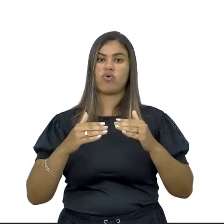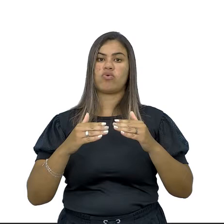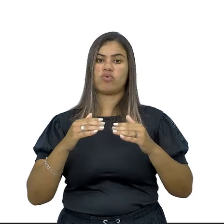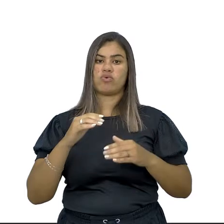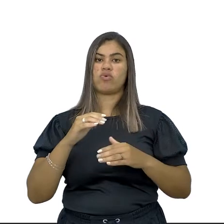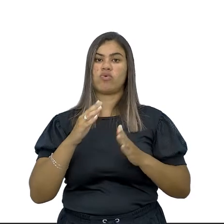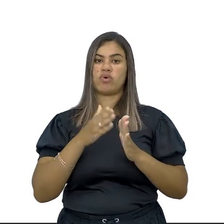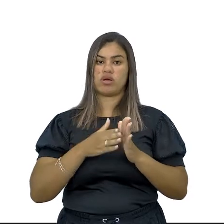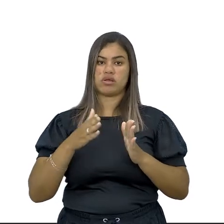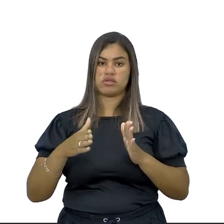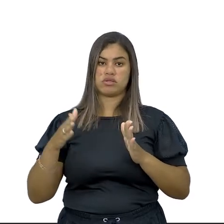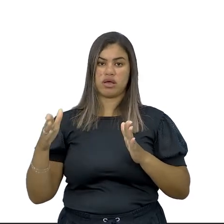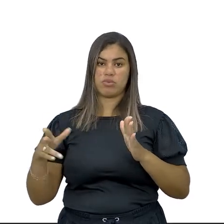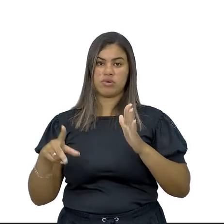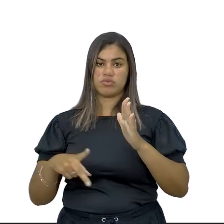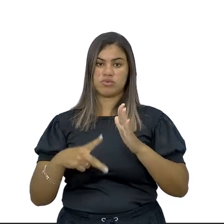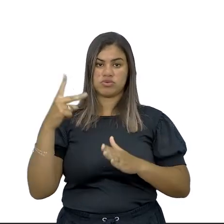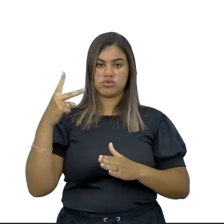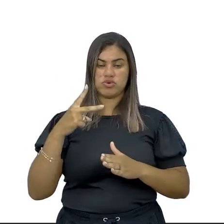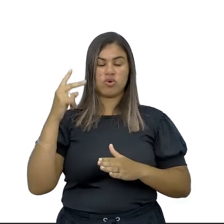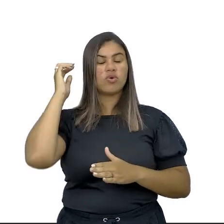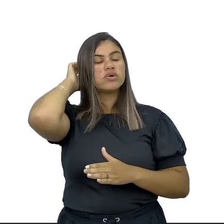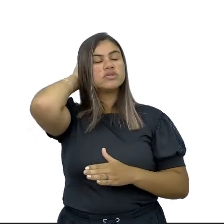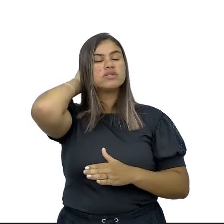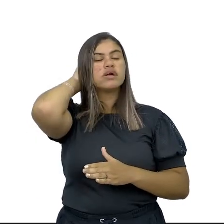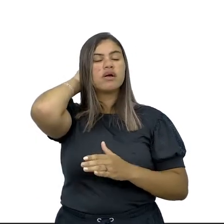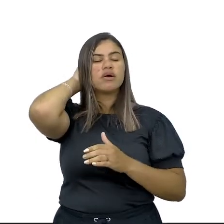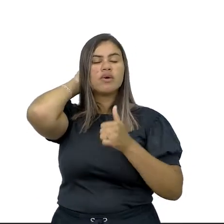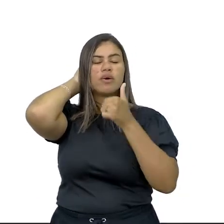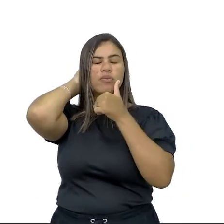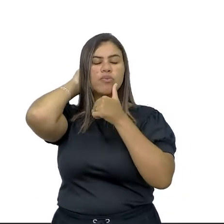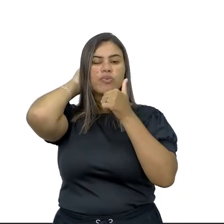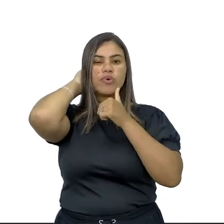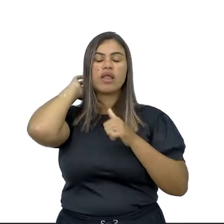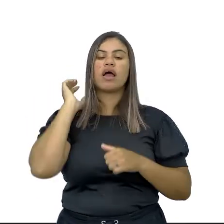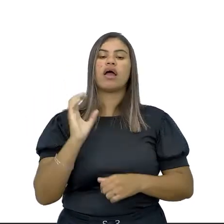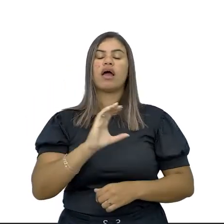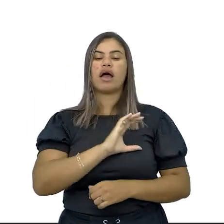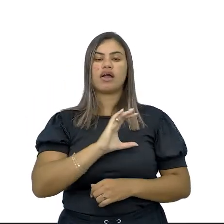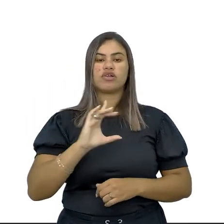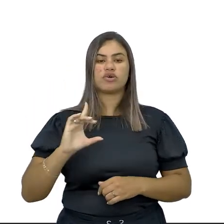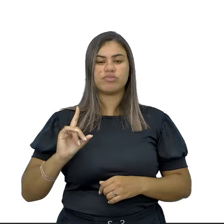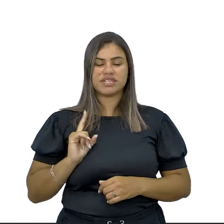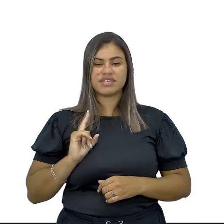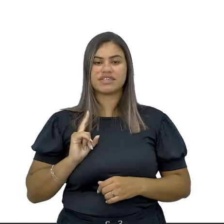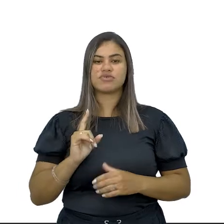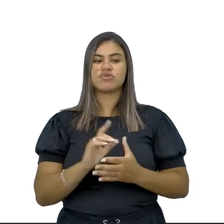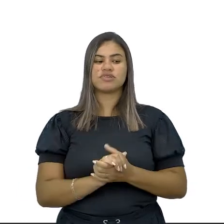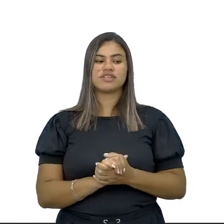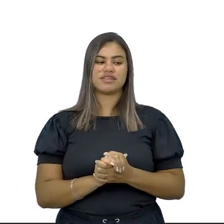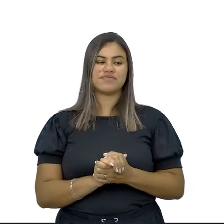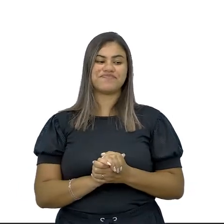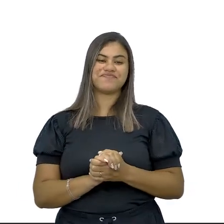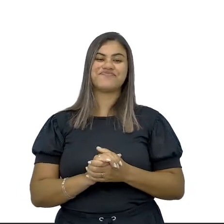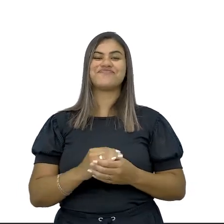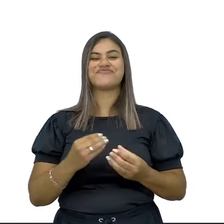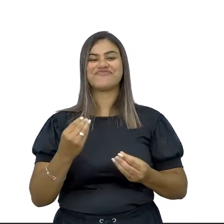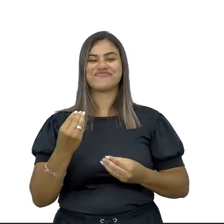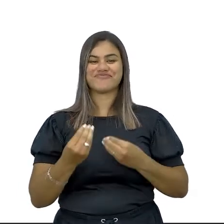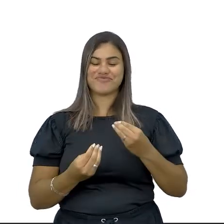2, né, que é conduzida pela nossa coordenadora da equipe formativa de Ciências da Natureza, a Mariana. E